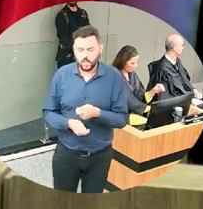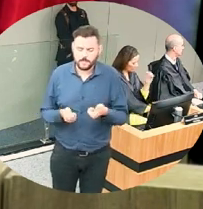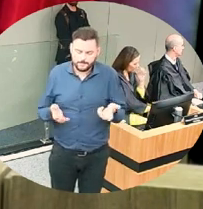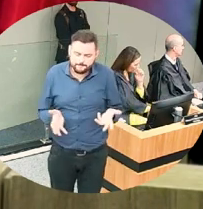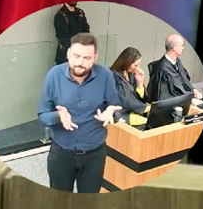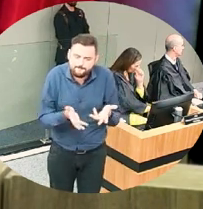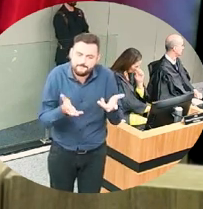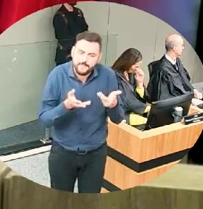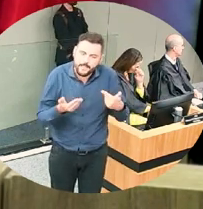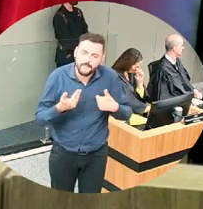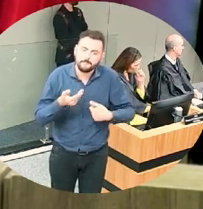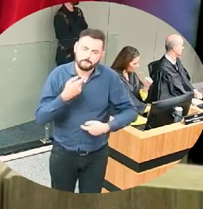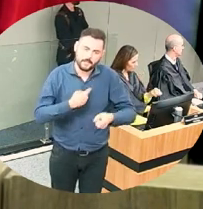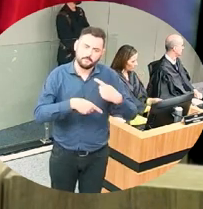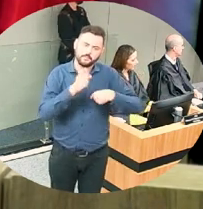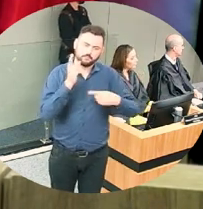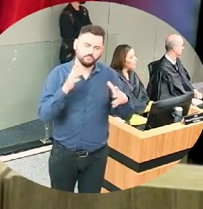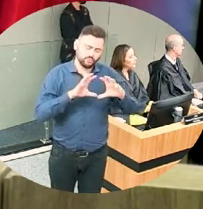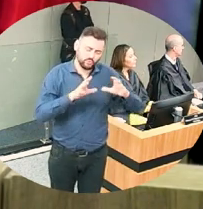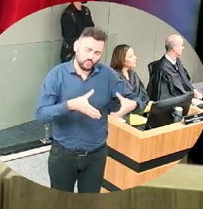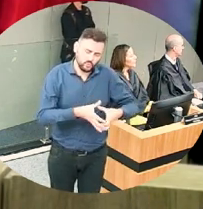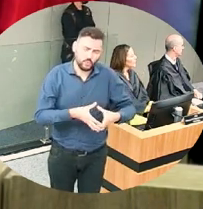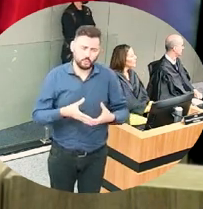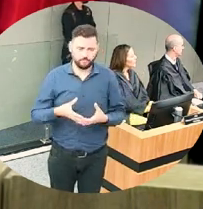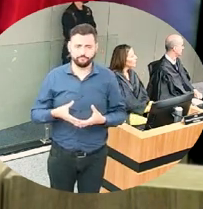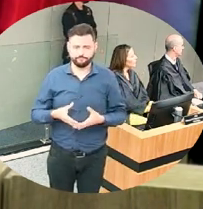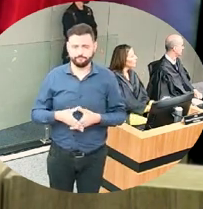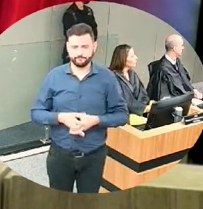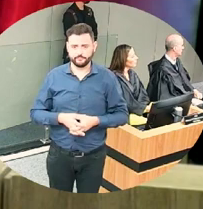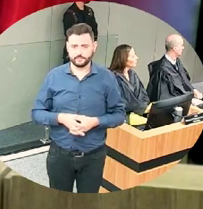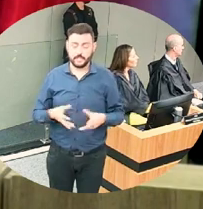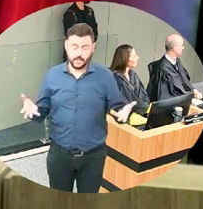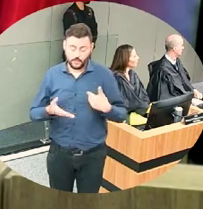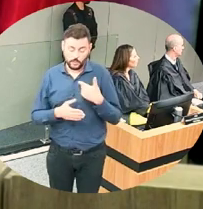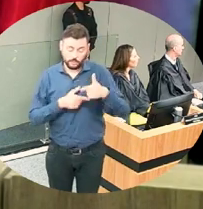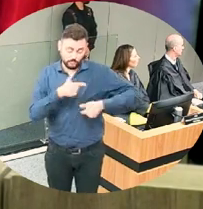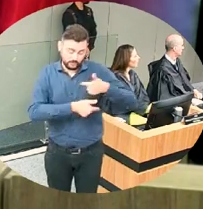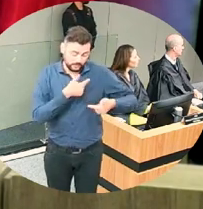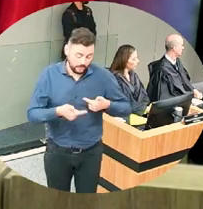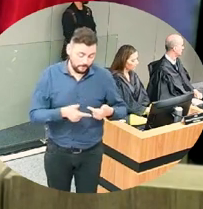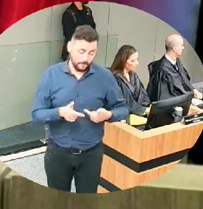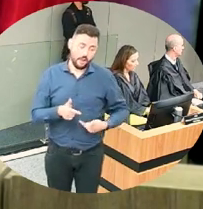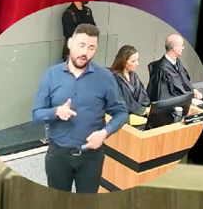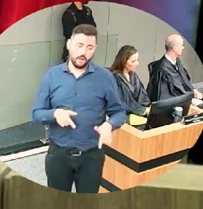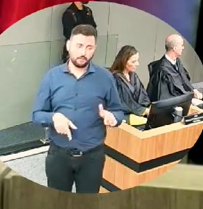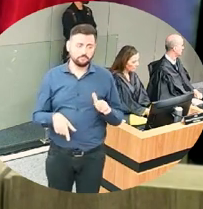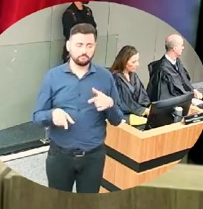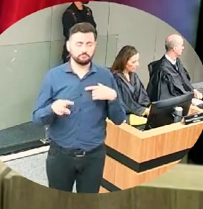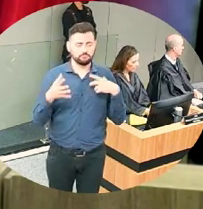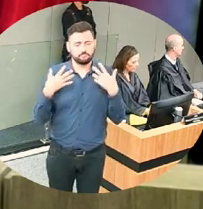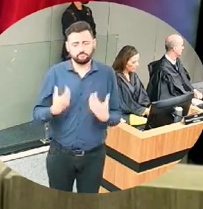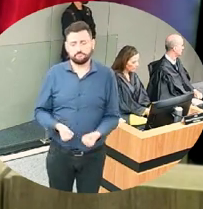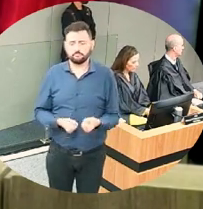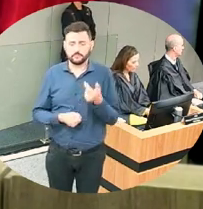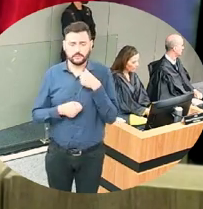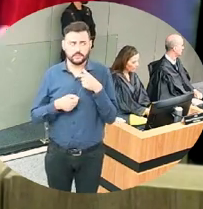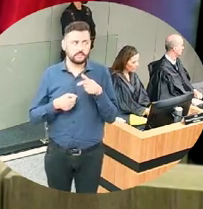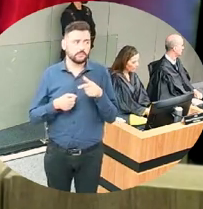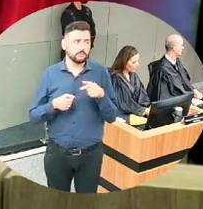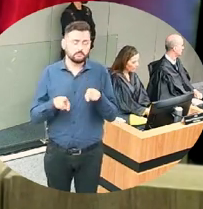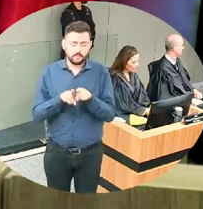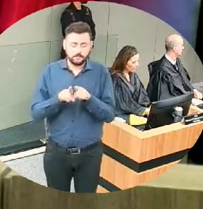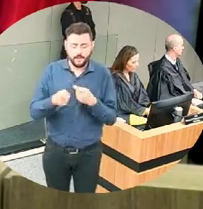diferenciada às instituições nesses cargos de Gestão Pública Desafios que vão desde a questões